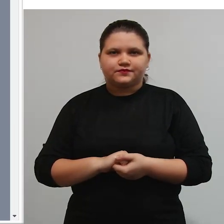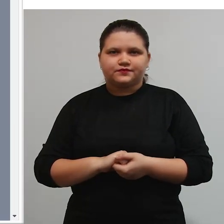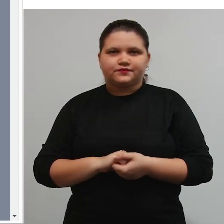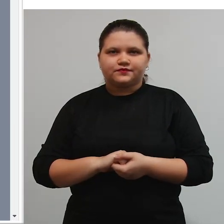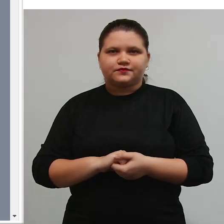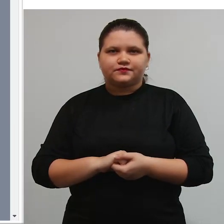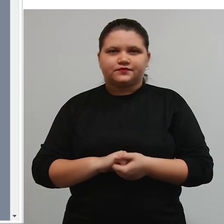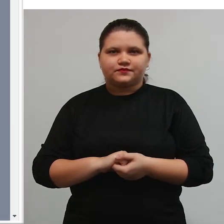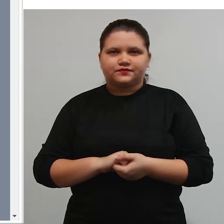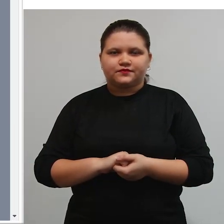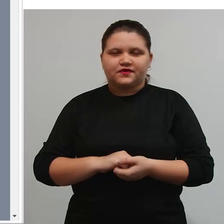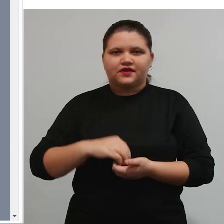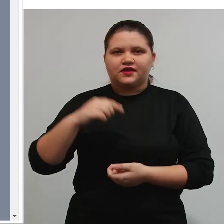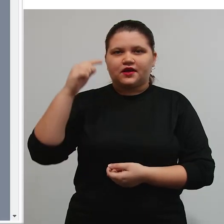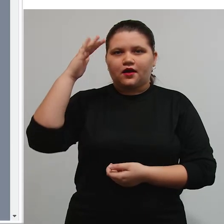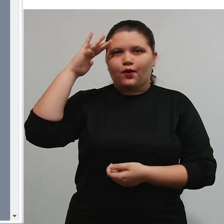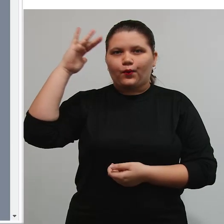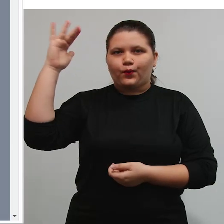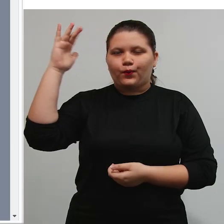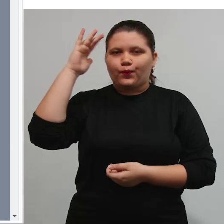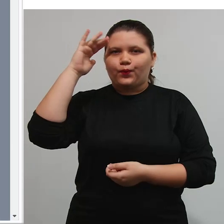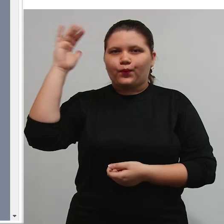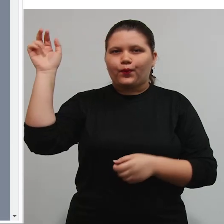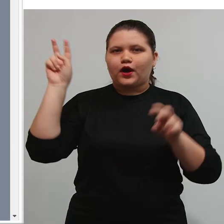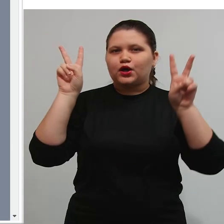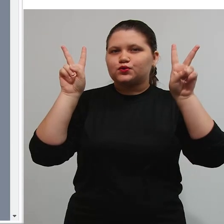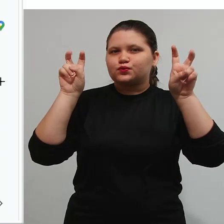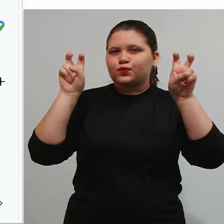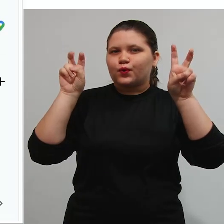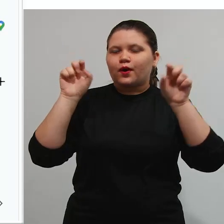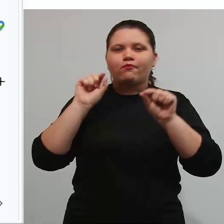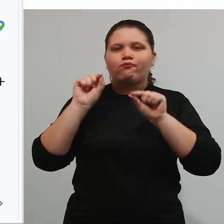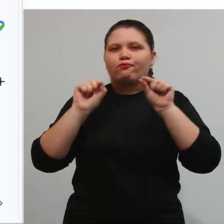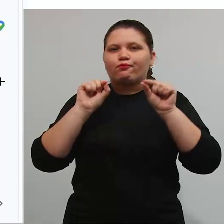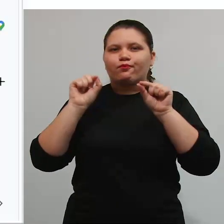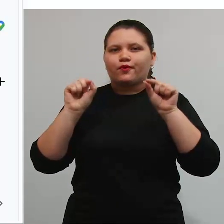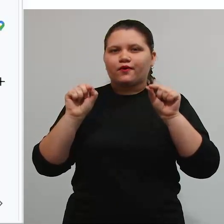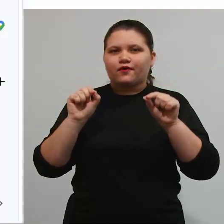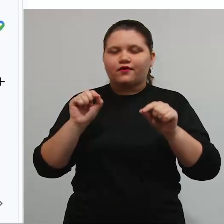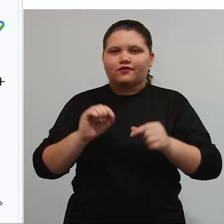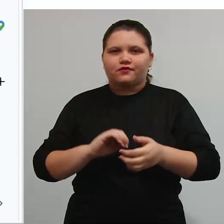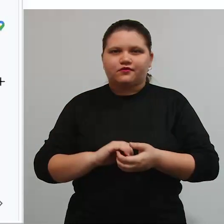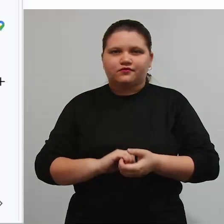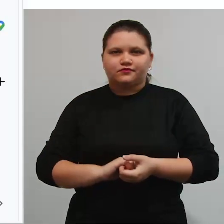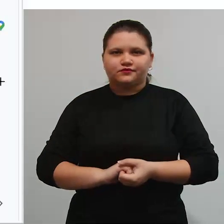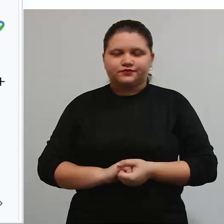Que busca provocar a reflexão sobre o fato de que